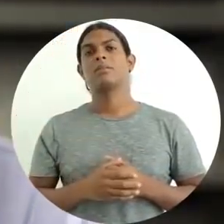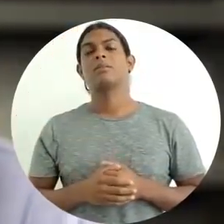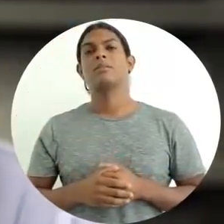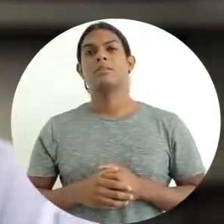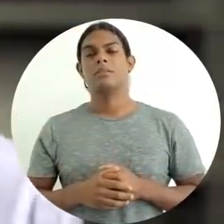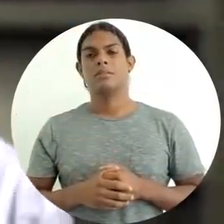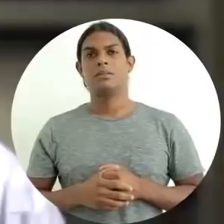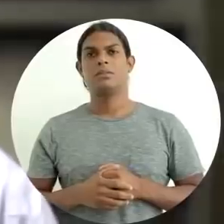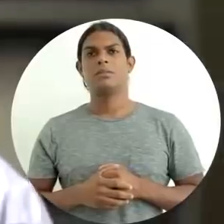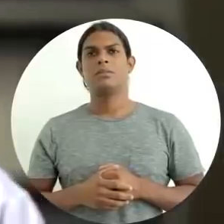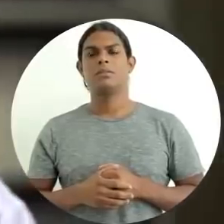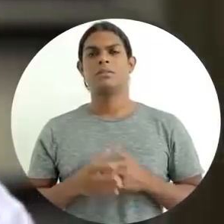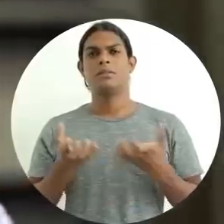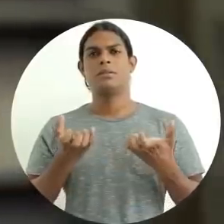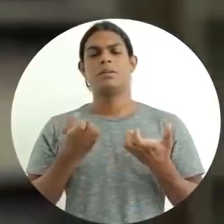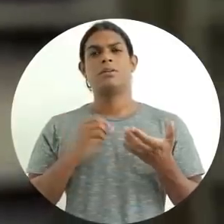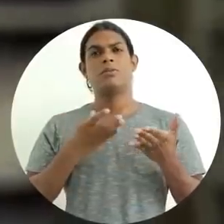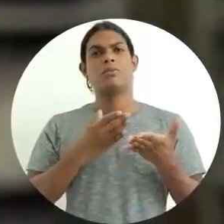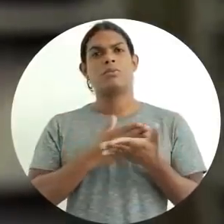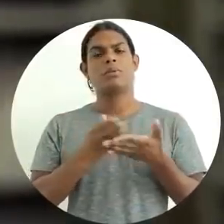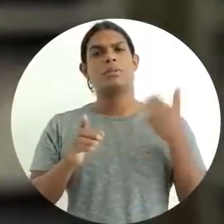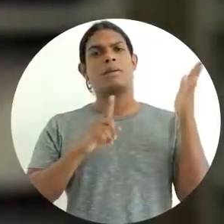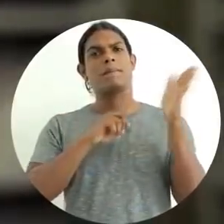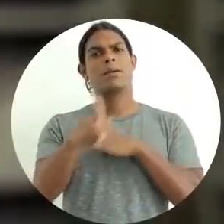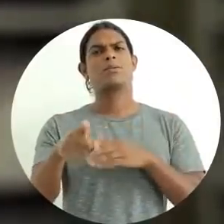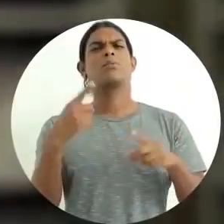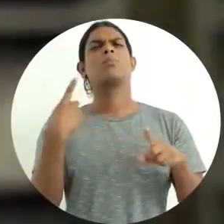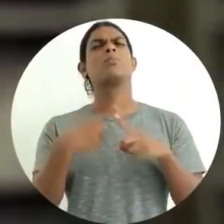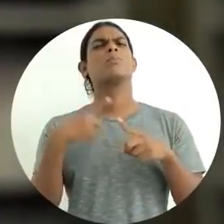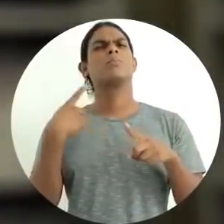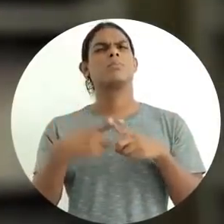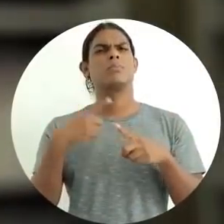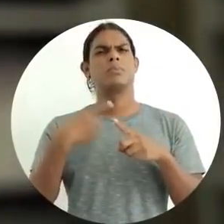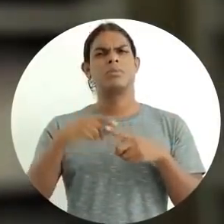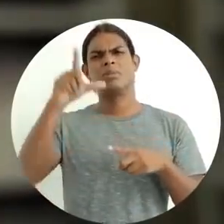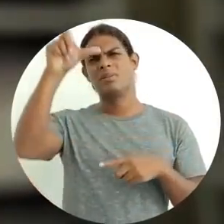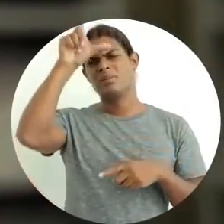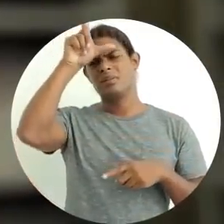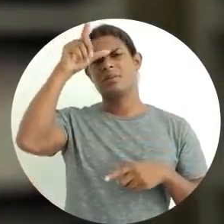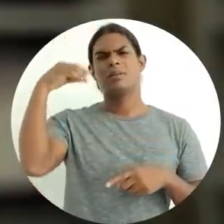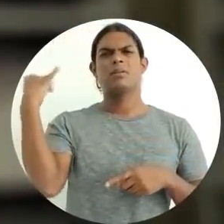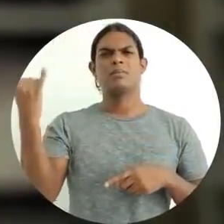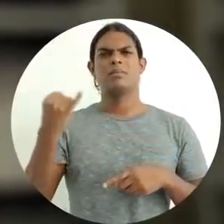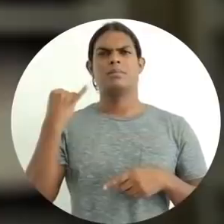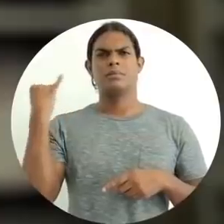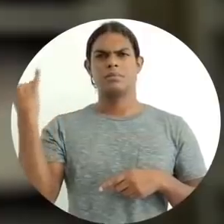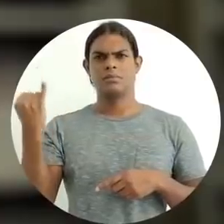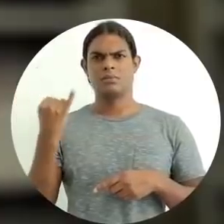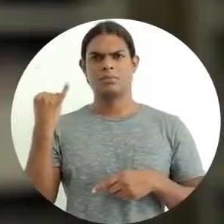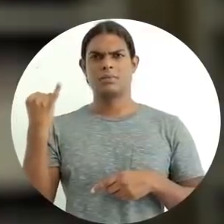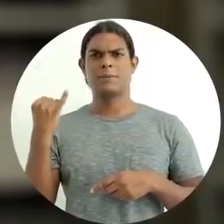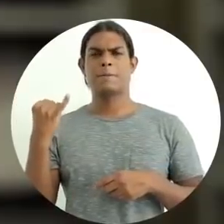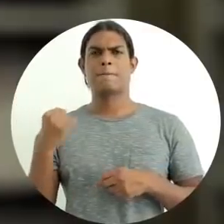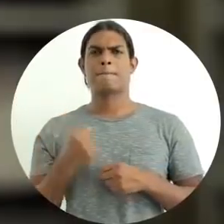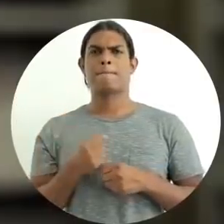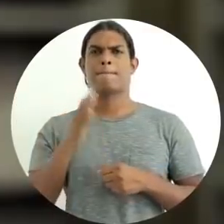Isto mesmo. Gostaria de começar fazendo uma pergunta. Por que liderar é tão